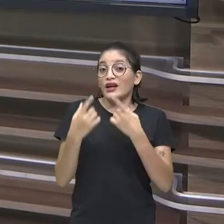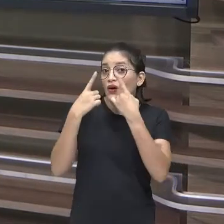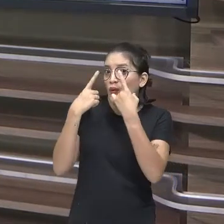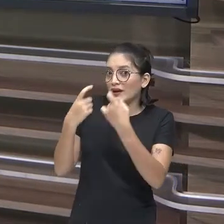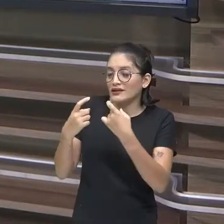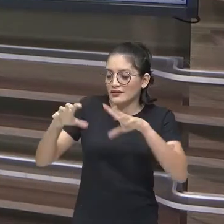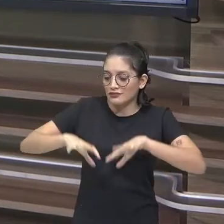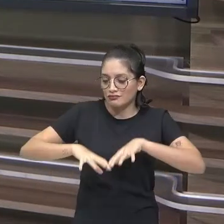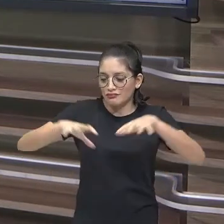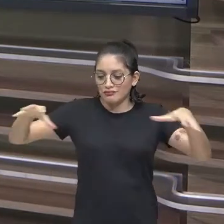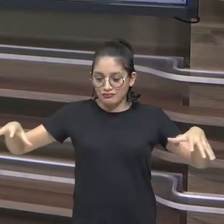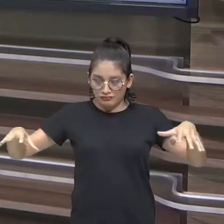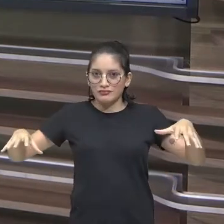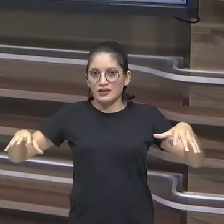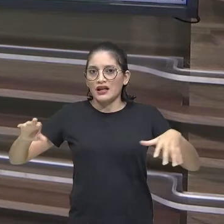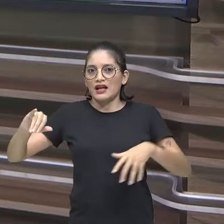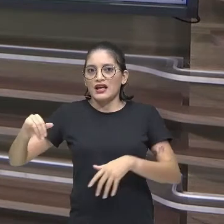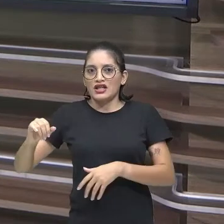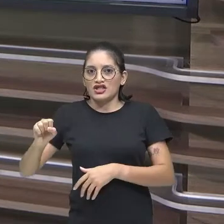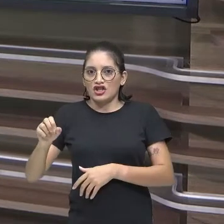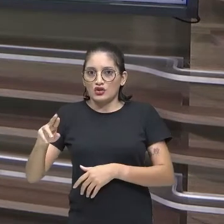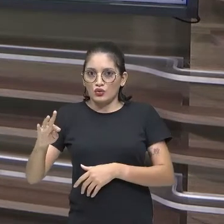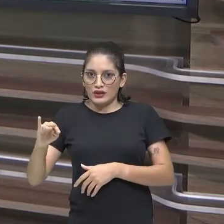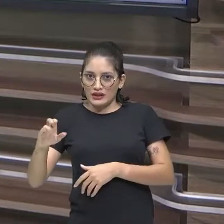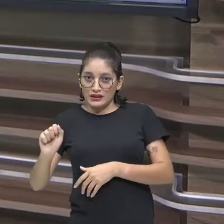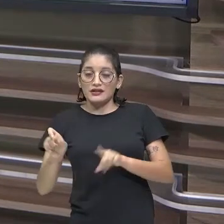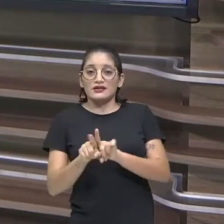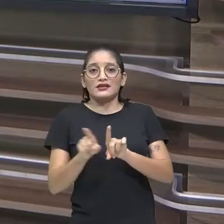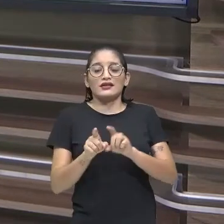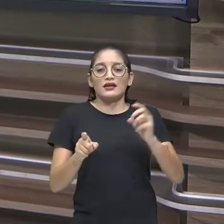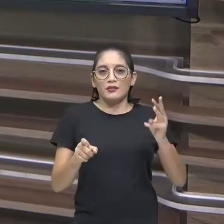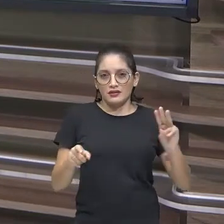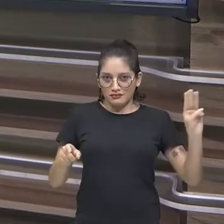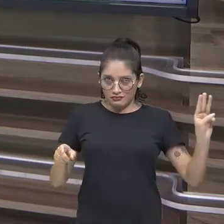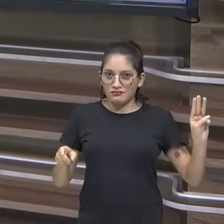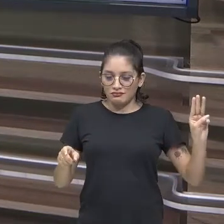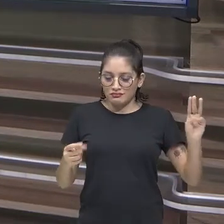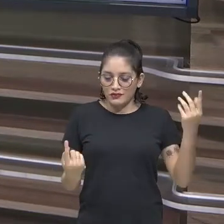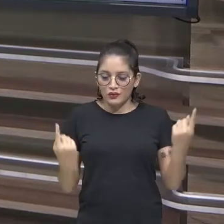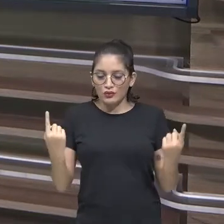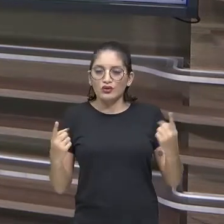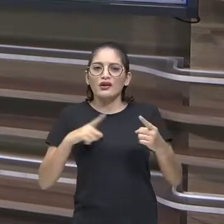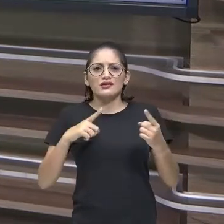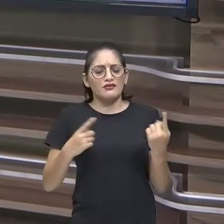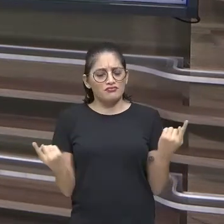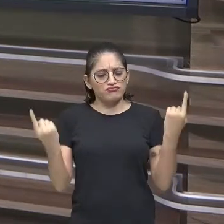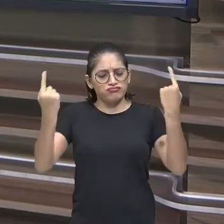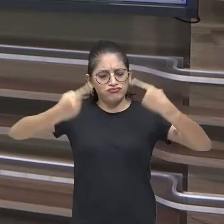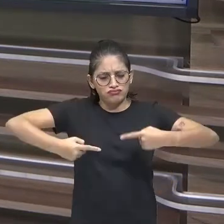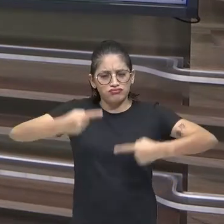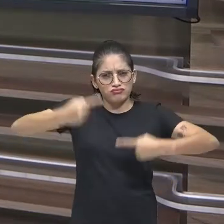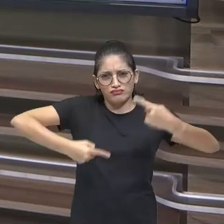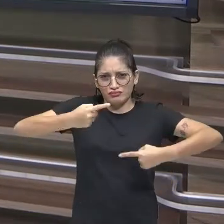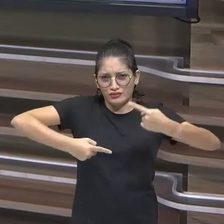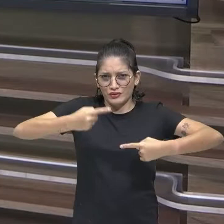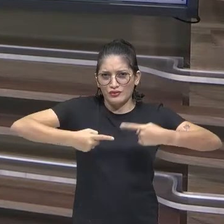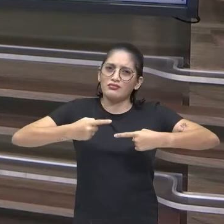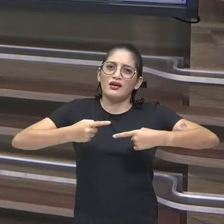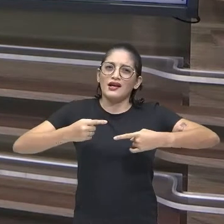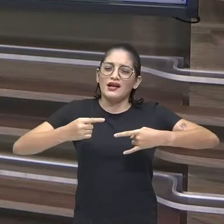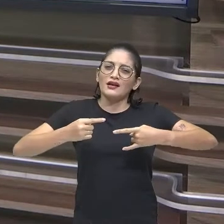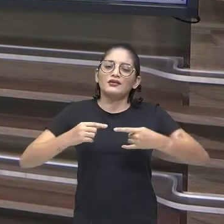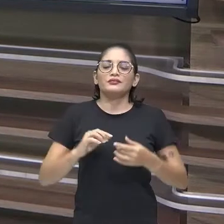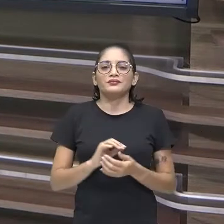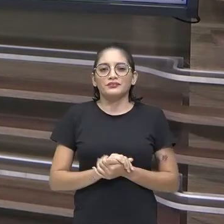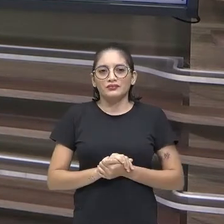distinto entre jesuítas e bandeirantes acabou evidenciando um conflito entre esses